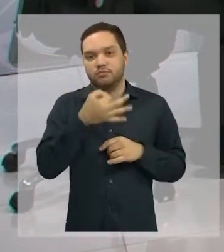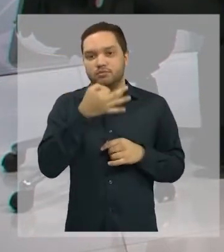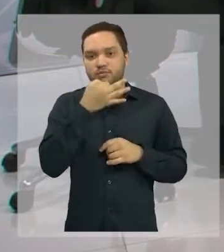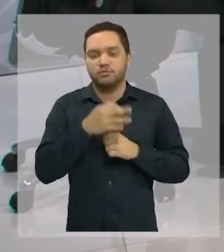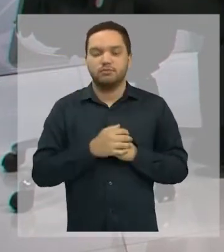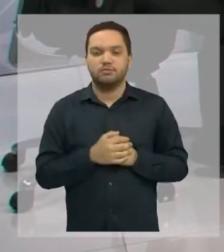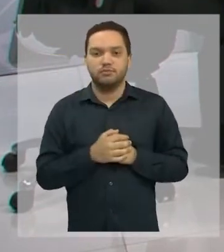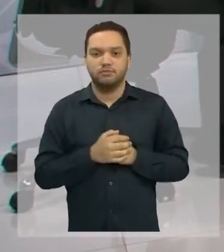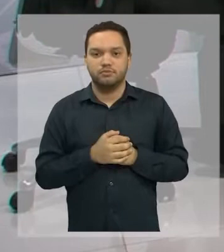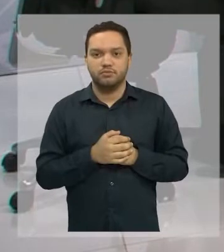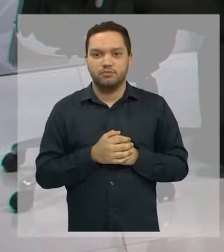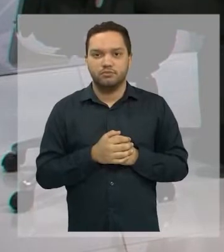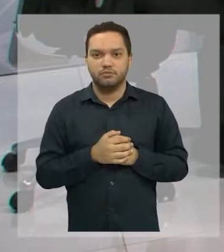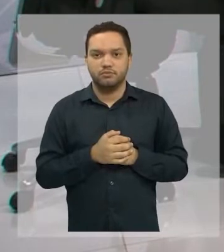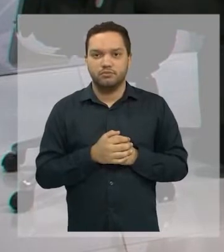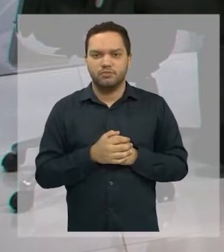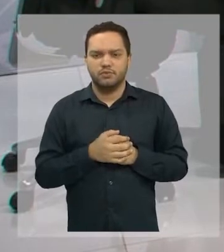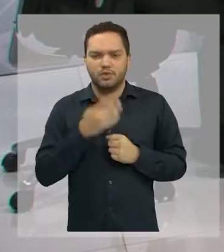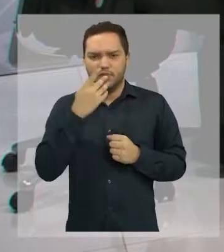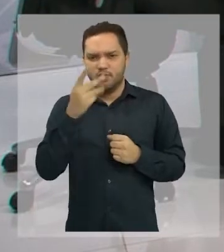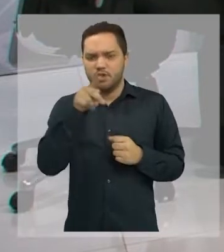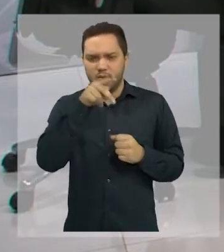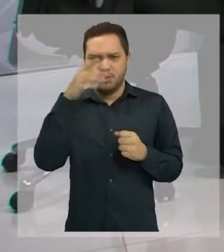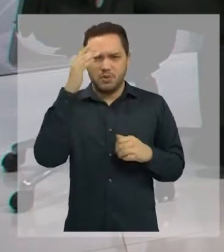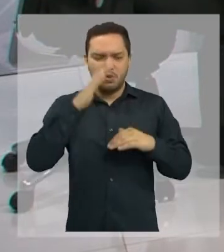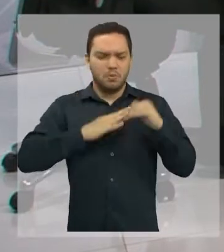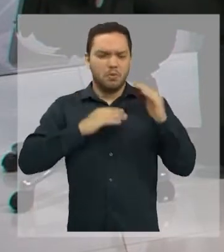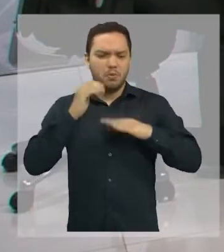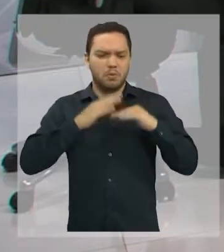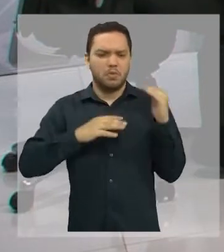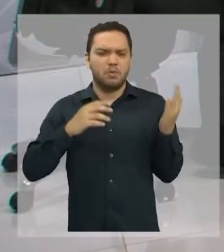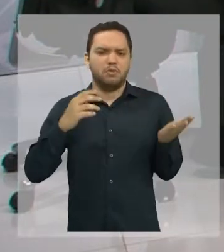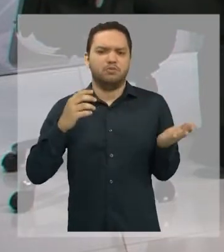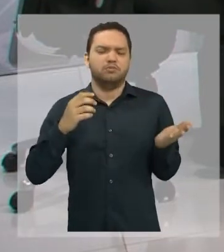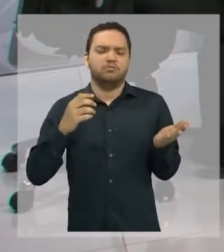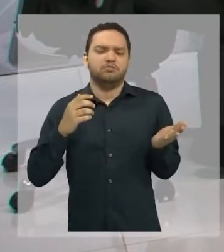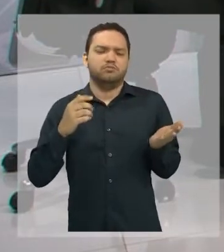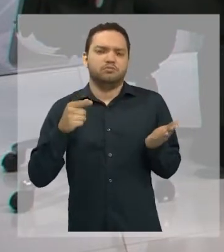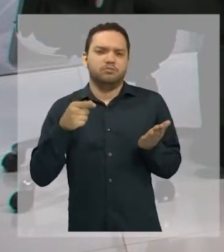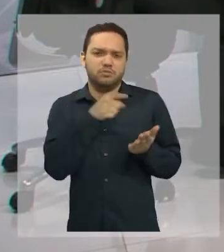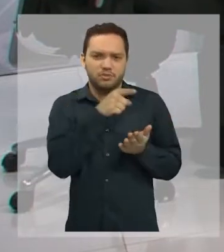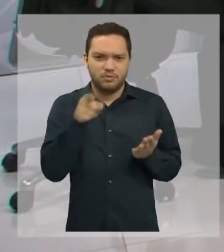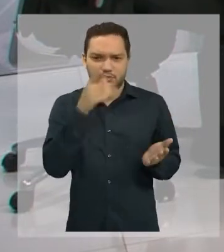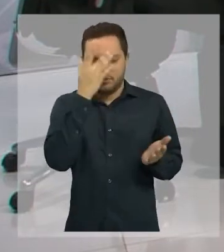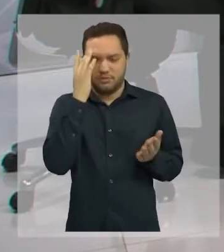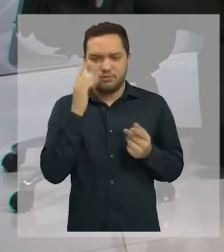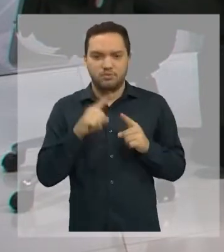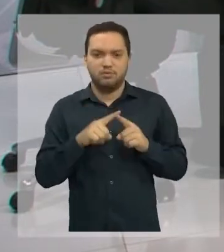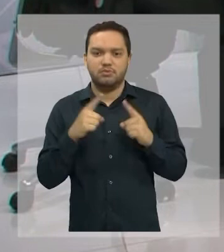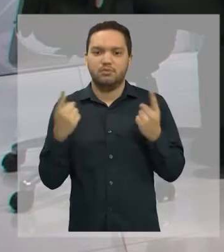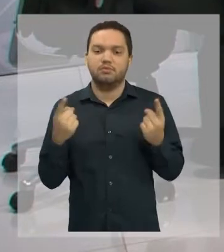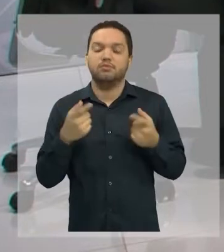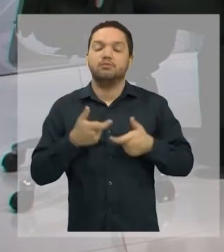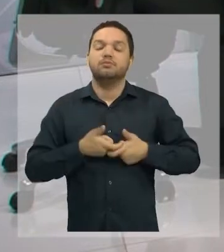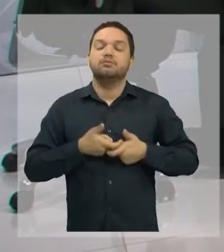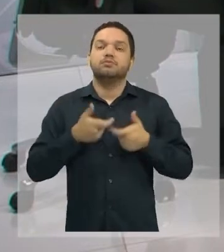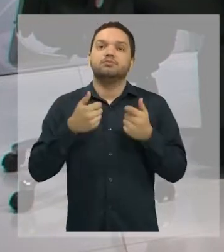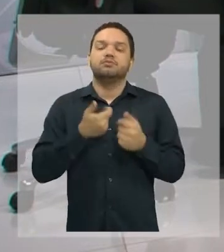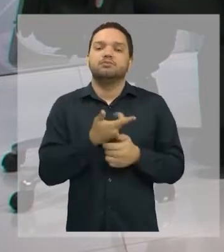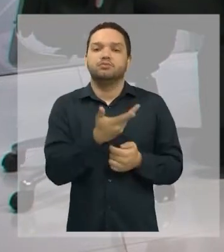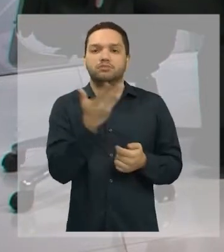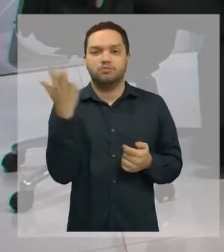mesmo. Eu não questiono o talento dessas estrelas que ocupam os espaços. Eu digo é que existem muitos outros